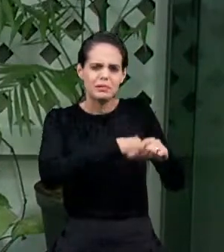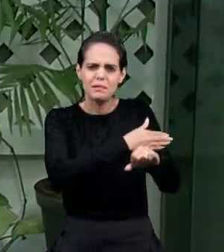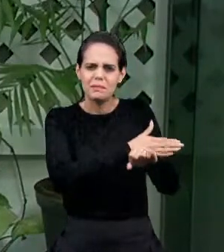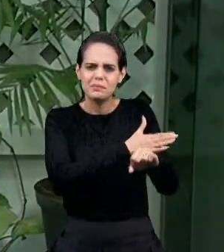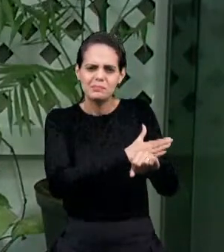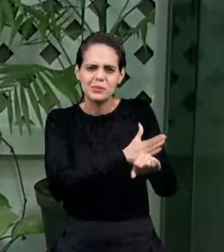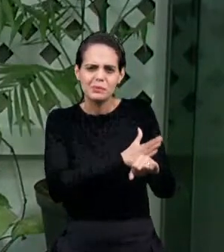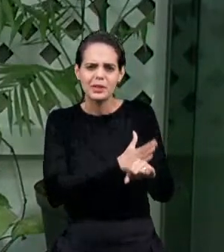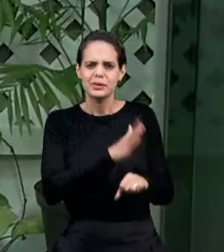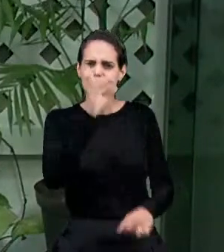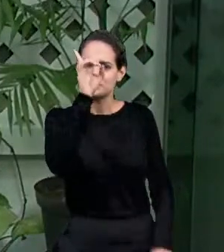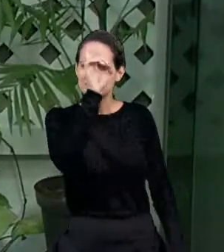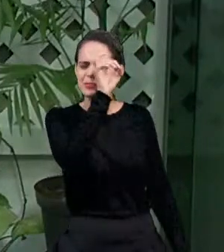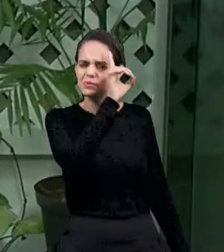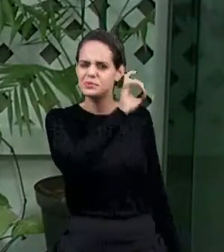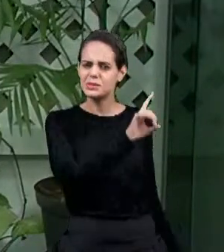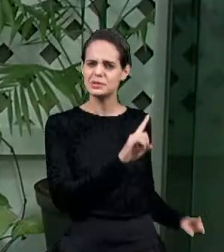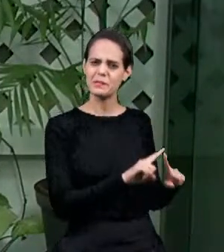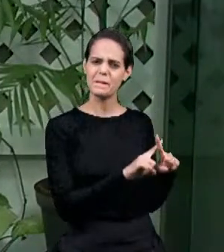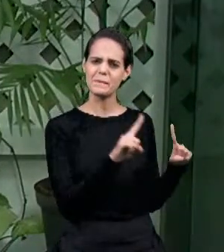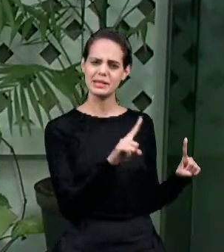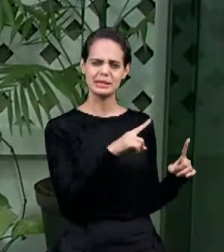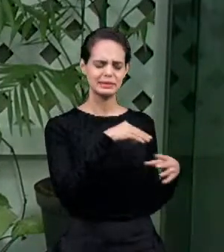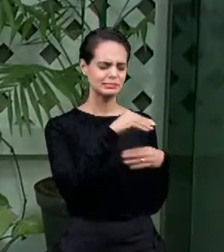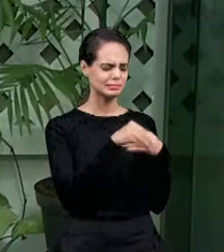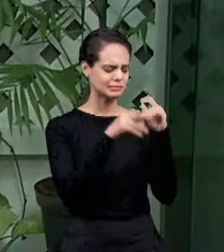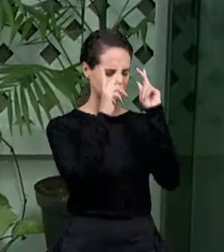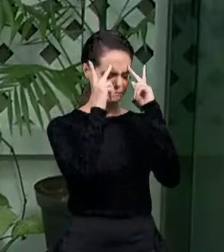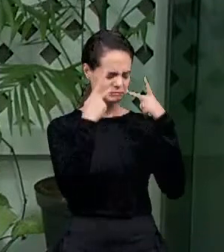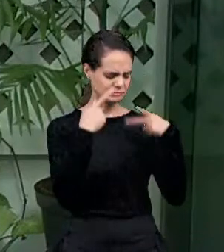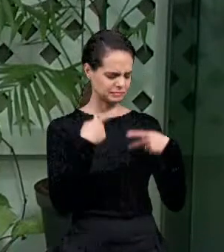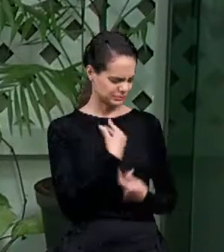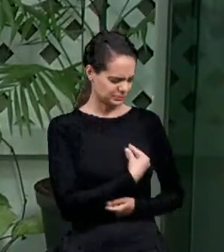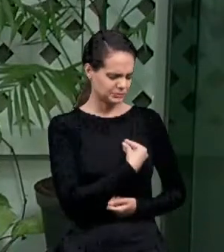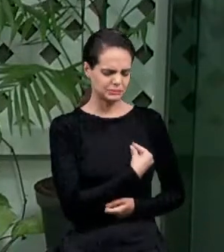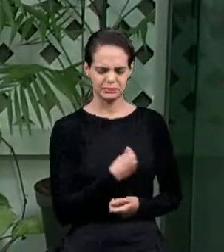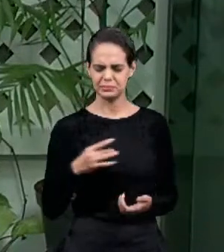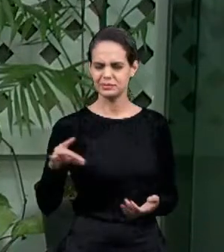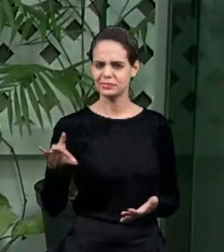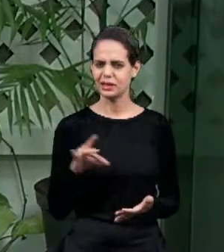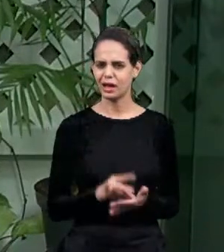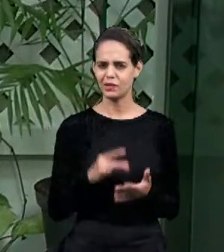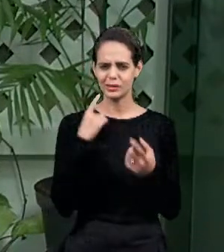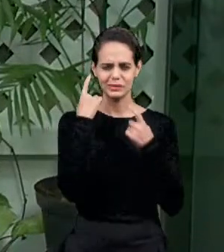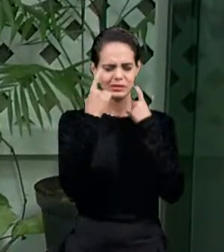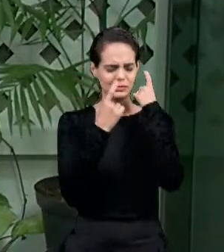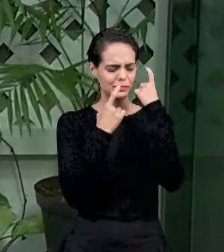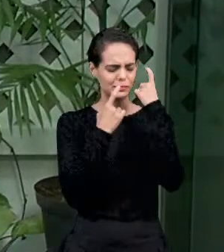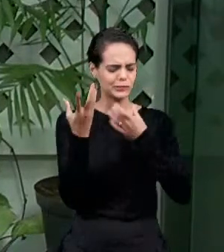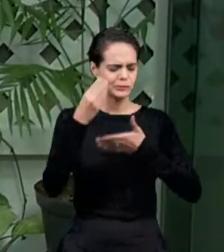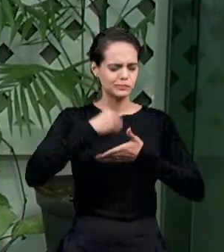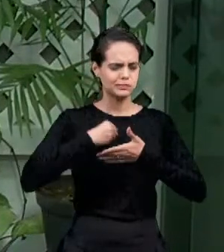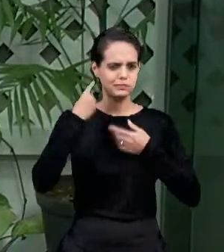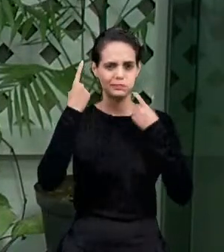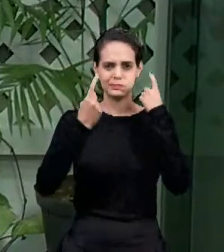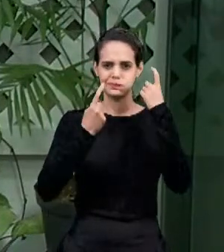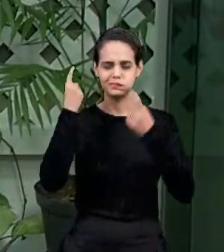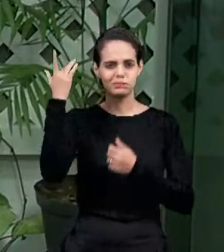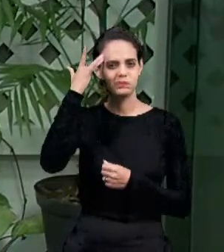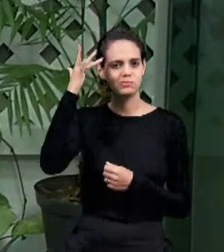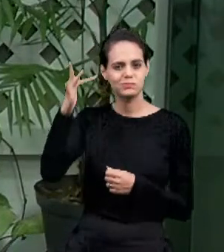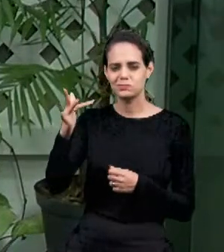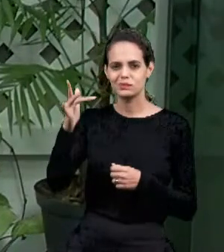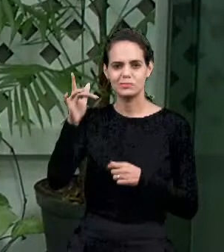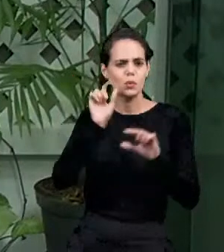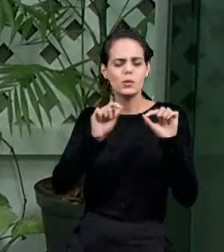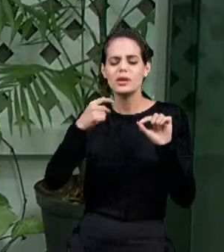momentos difíceis, mas ele está tão envolvido com a existência, a própria existência, que ele não sabe o que é que vai fazer, às vezes, da